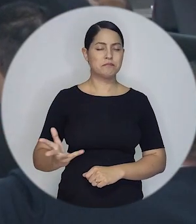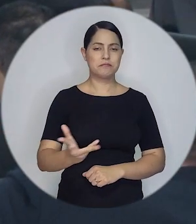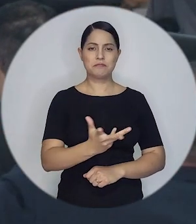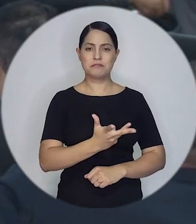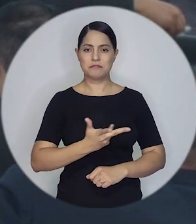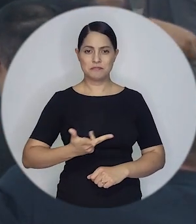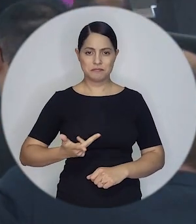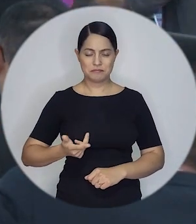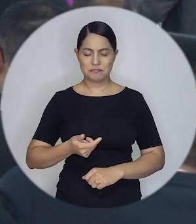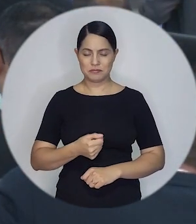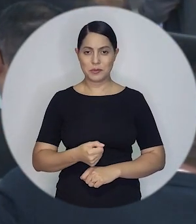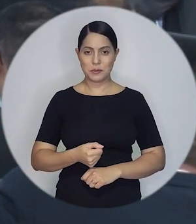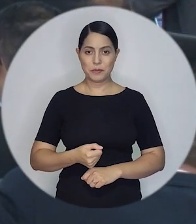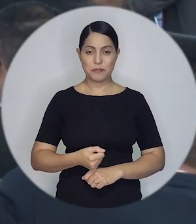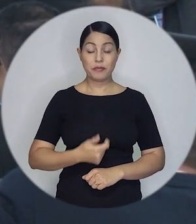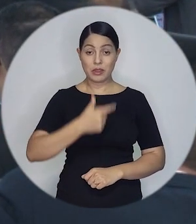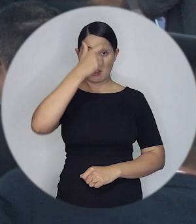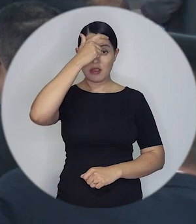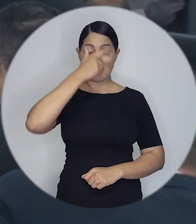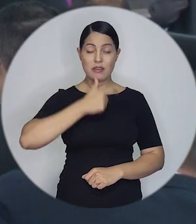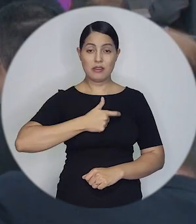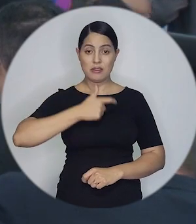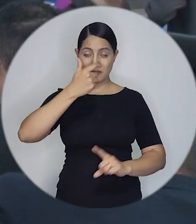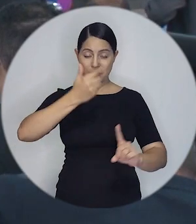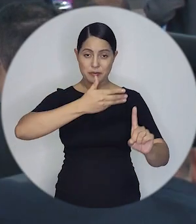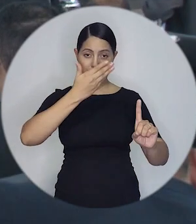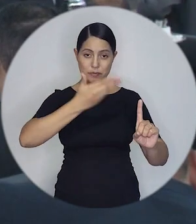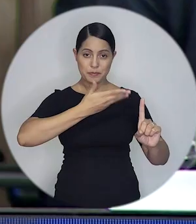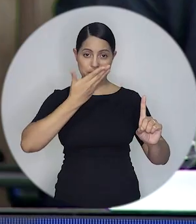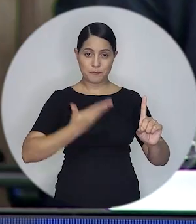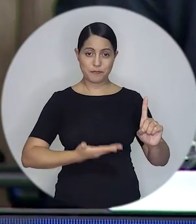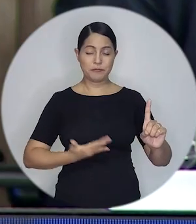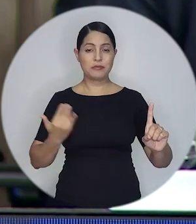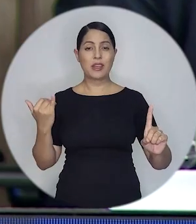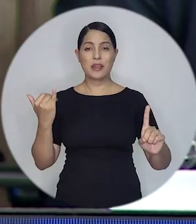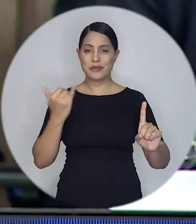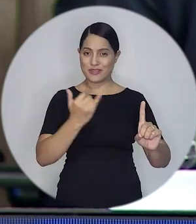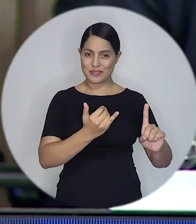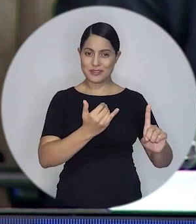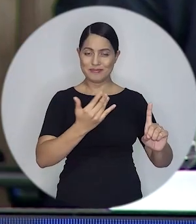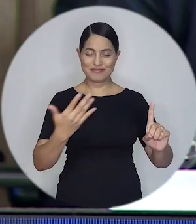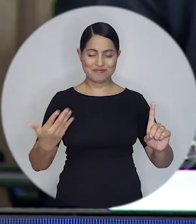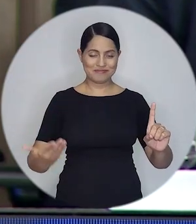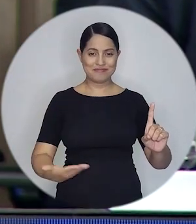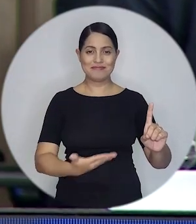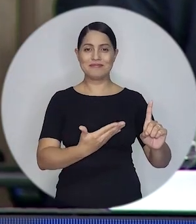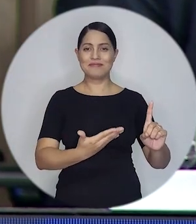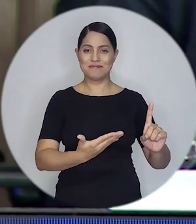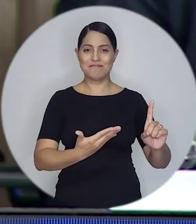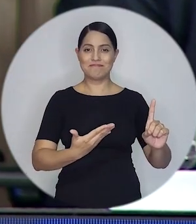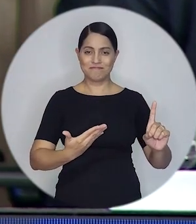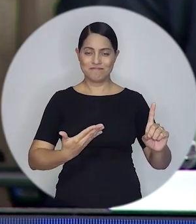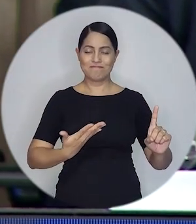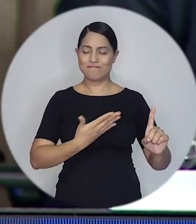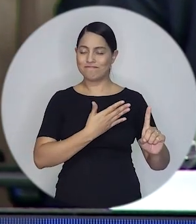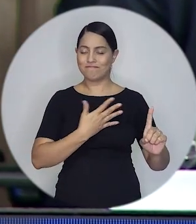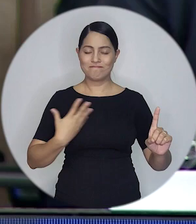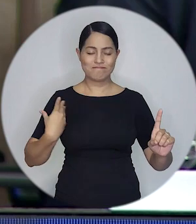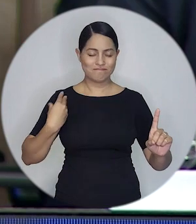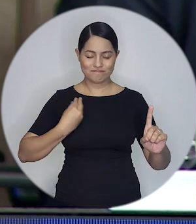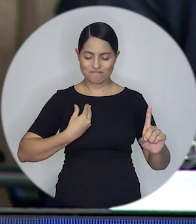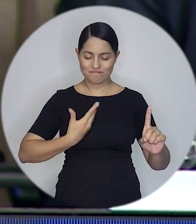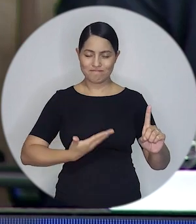registro sob a honra do meu grau que Vossa Excelência tem